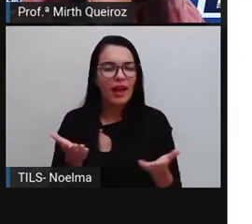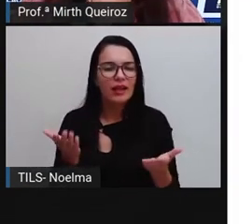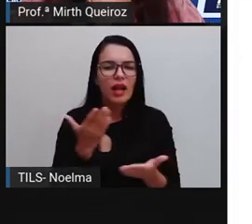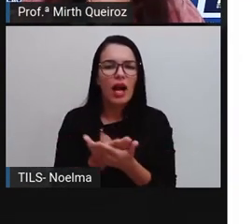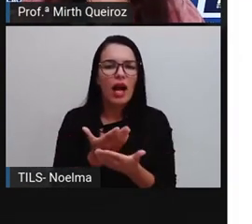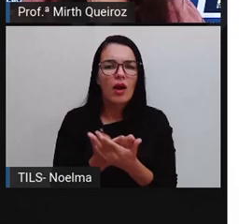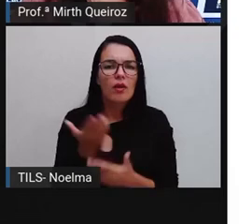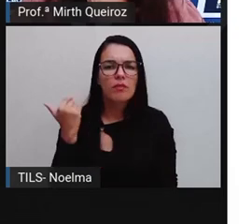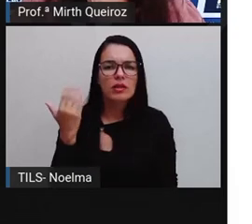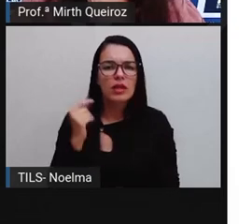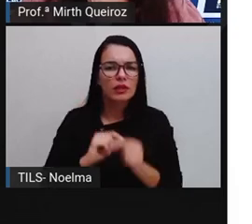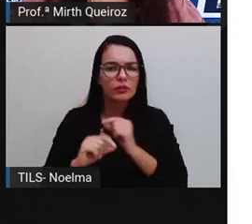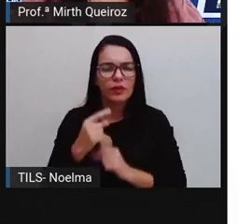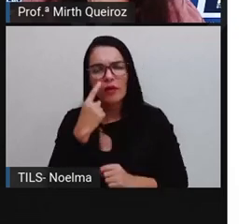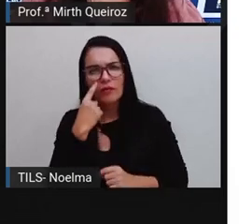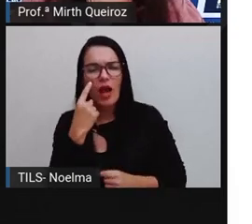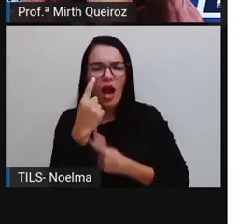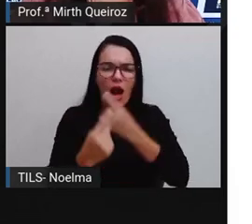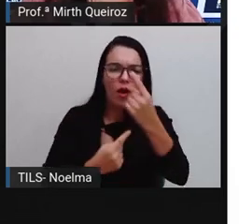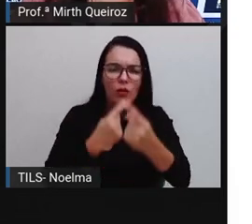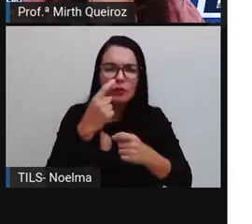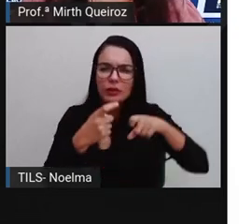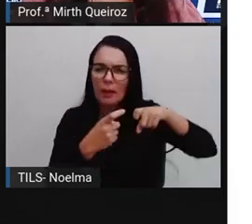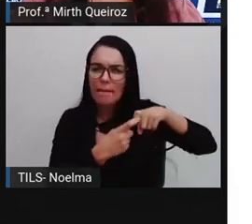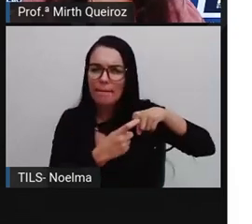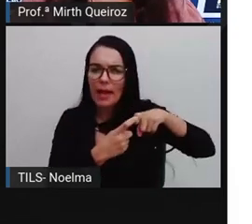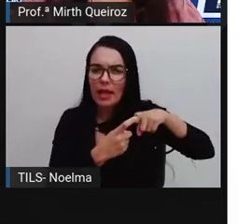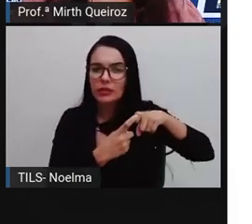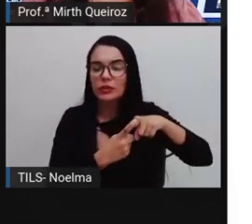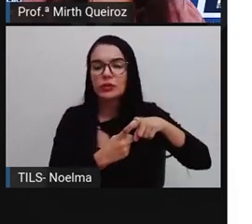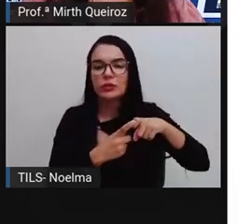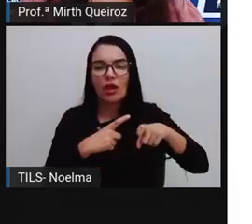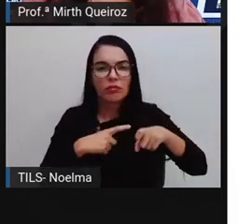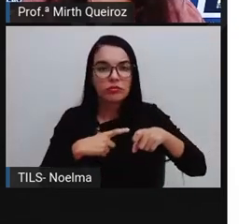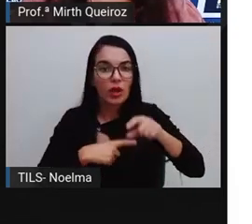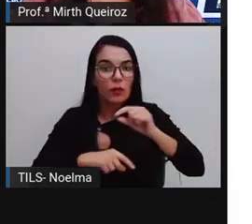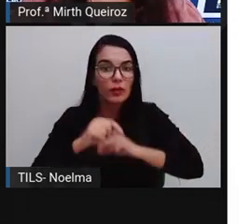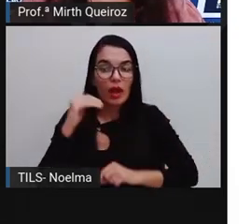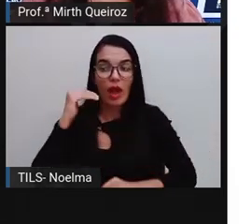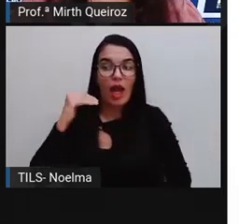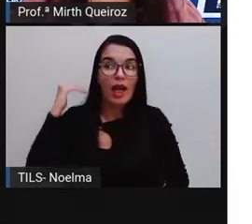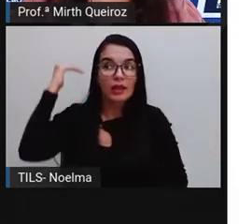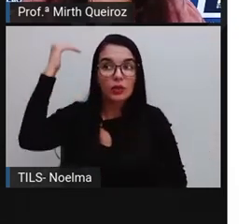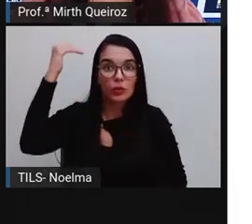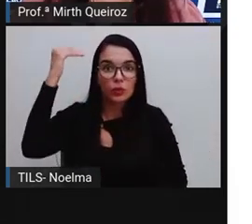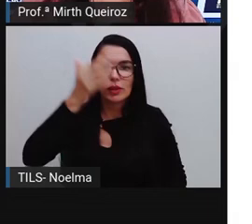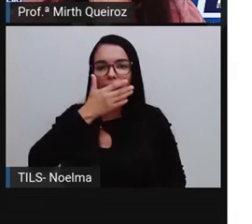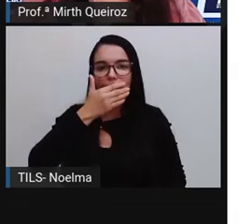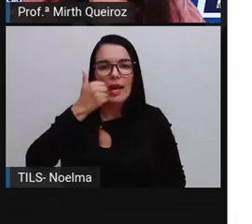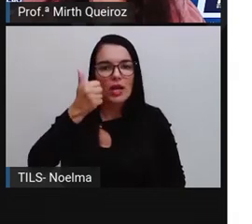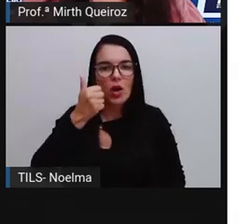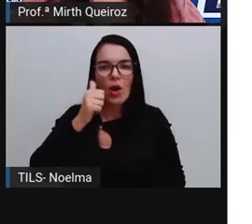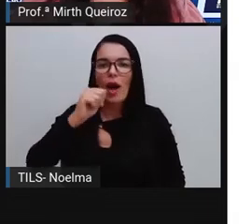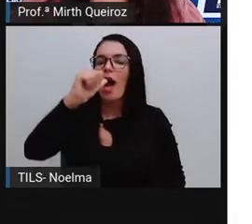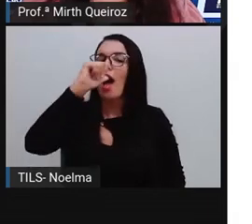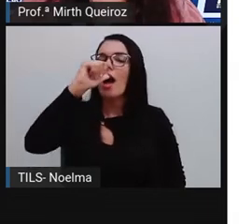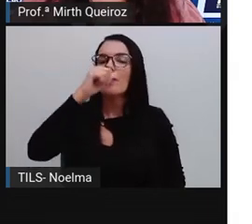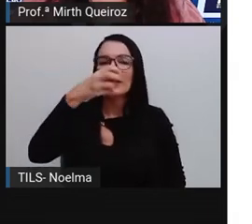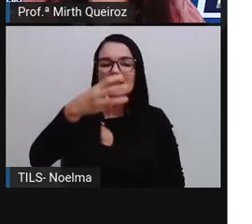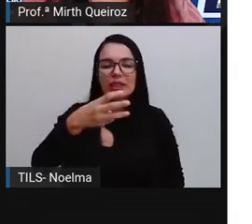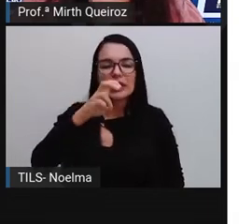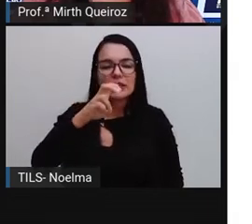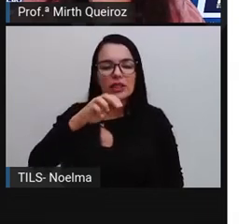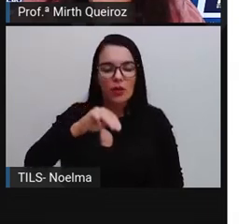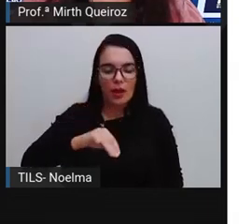anterior, vimos que alguns médicos eles defendem que para adultos o ideal é que sejam ingeridos 35 ml de